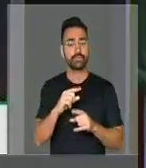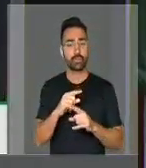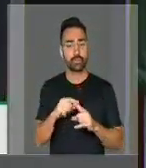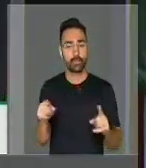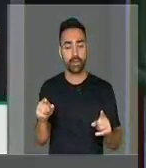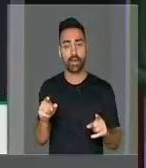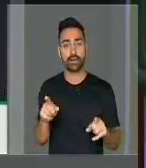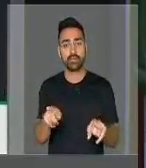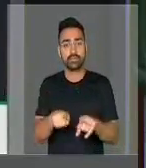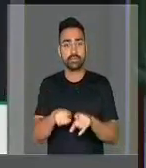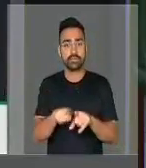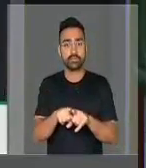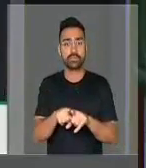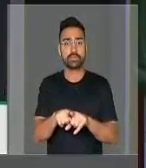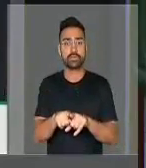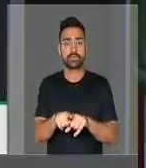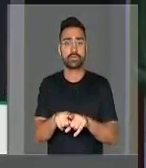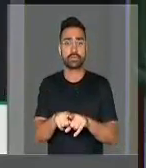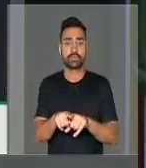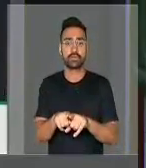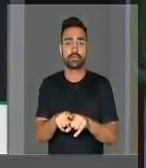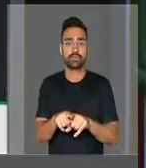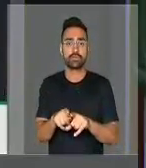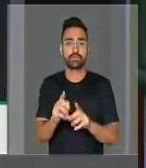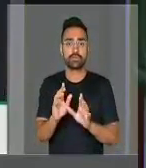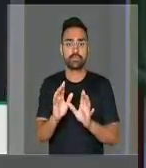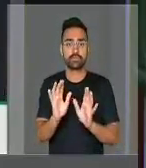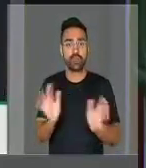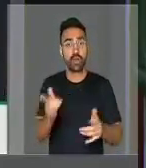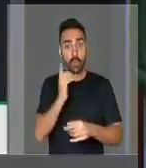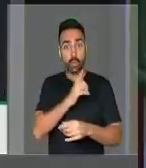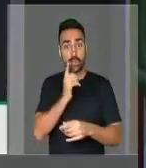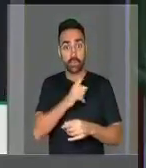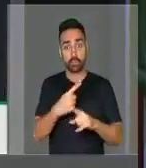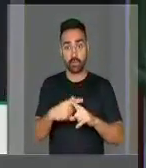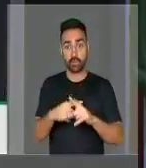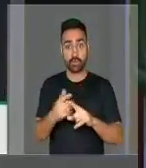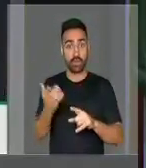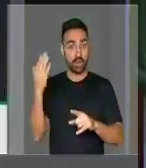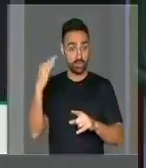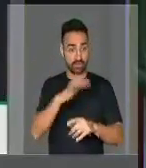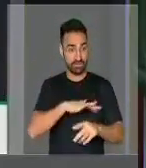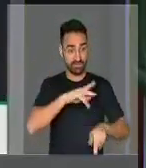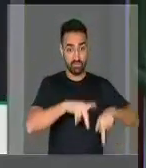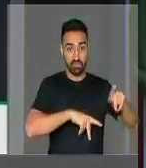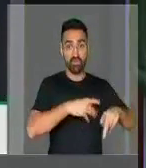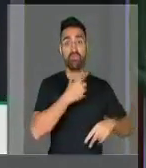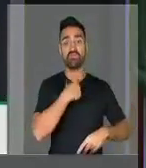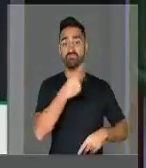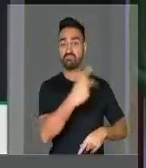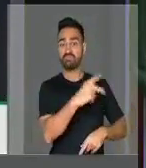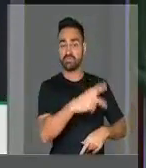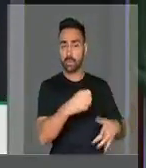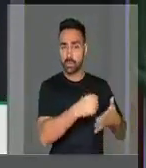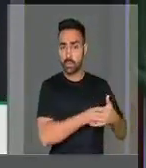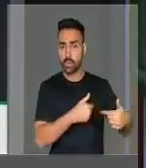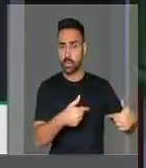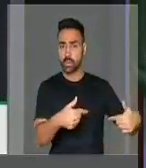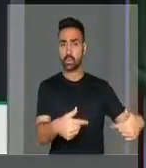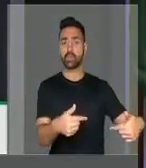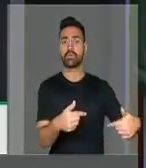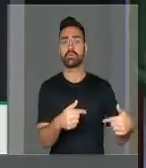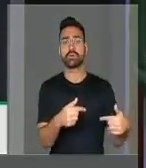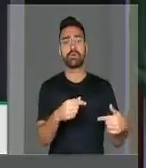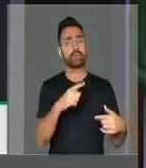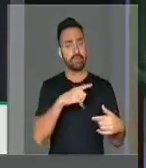realizando as promessas que o clamor revolucionário trazia, já no poder, com as imensas